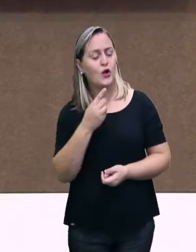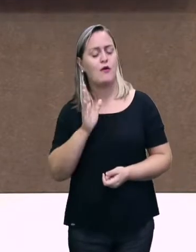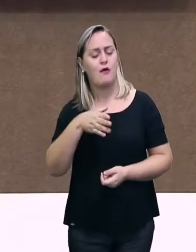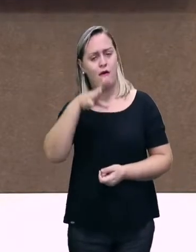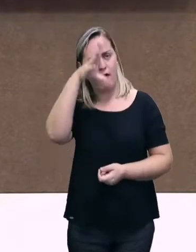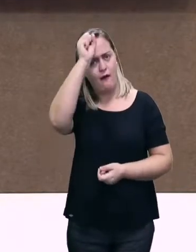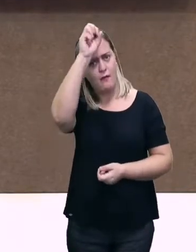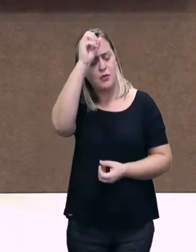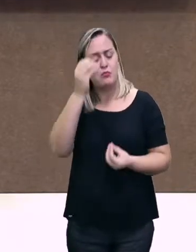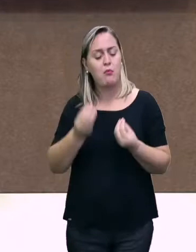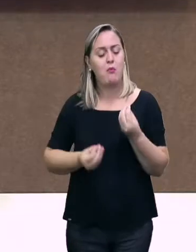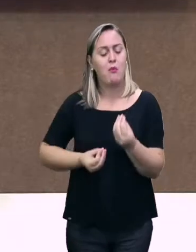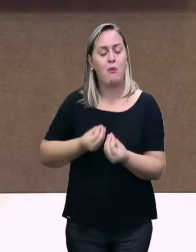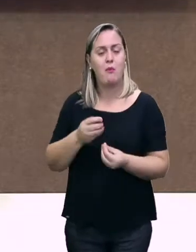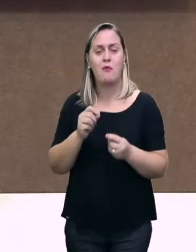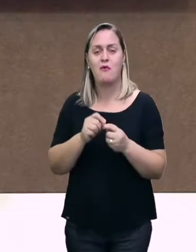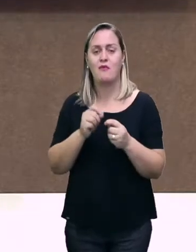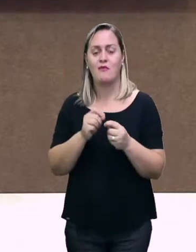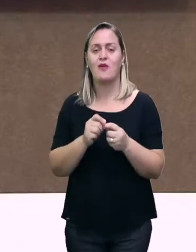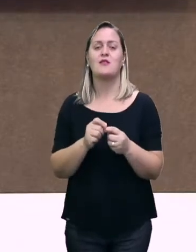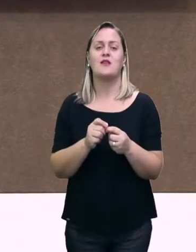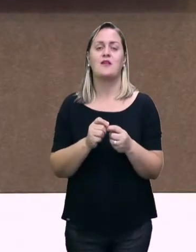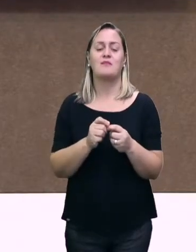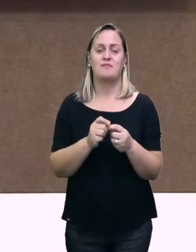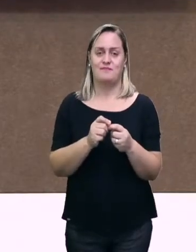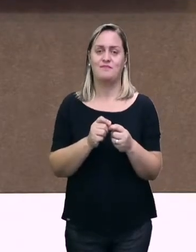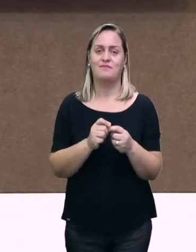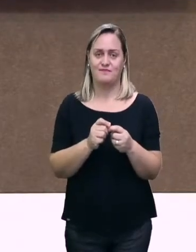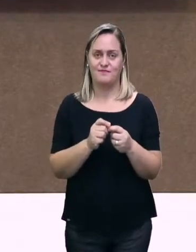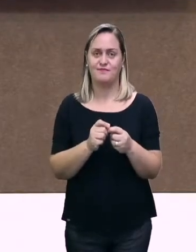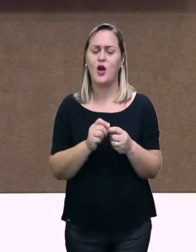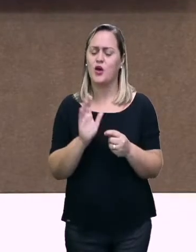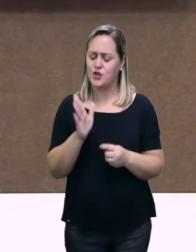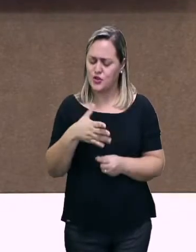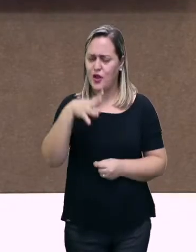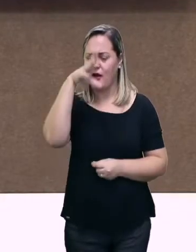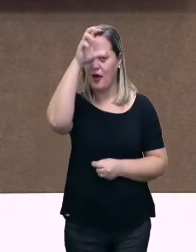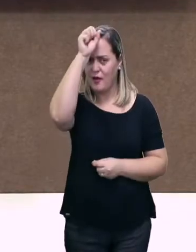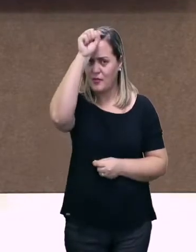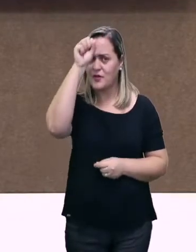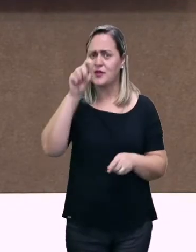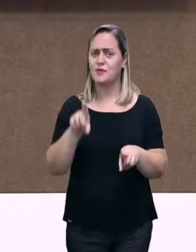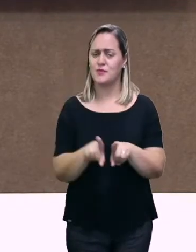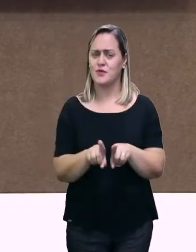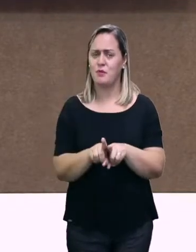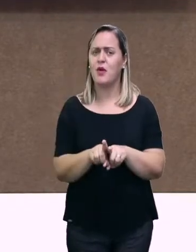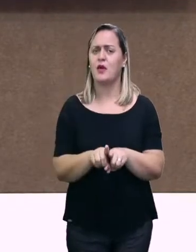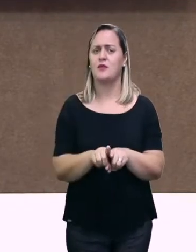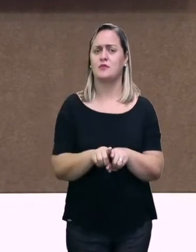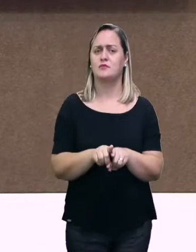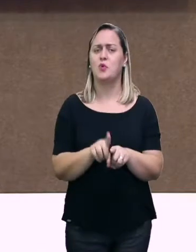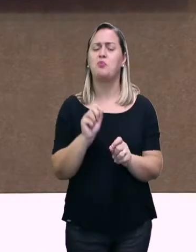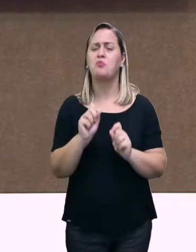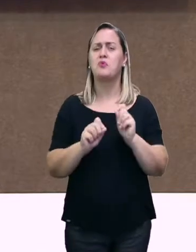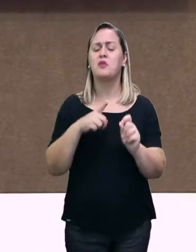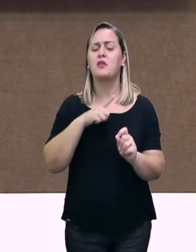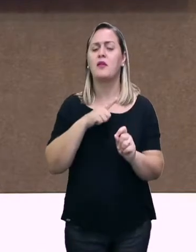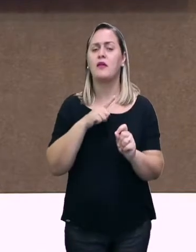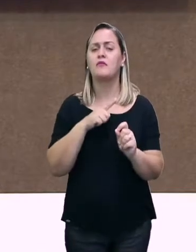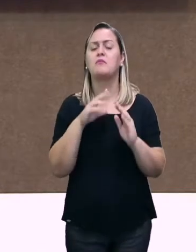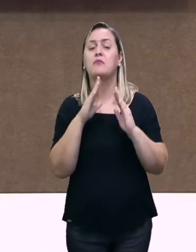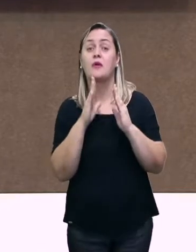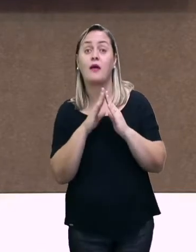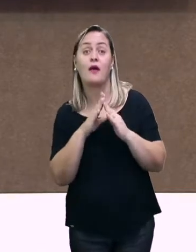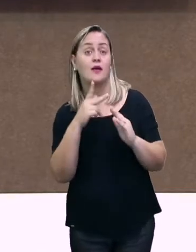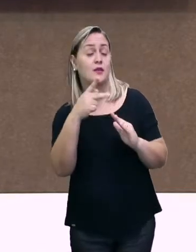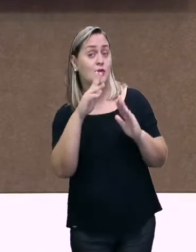a gente conseguiria fazer a nossa peteca com os materiais que a gente tem em casa. Estão lembrados? Aprendemos a